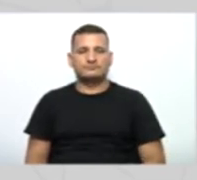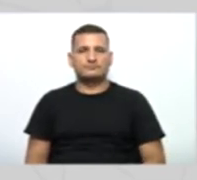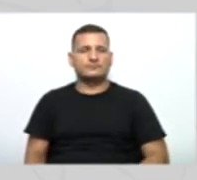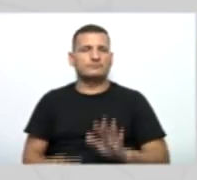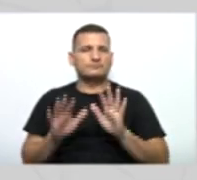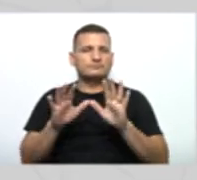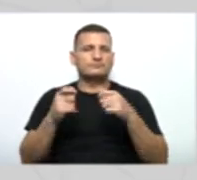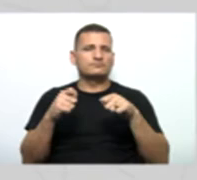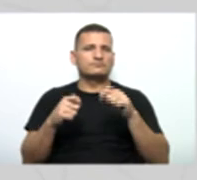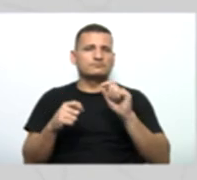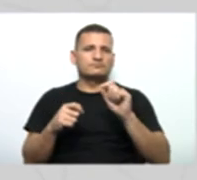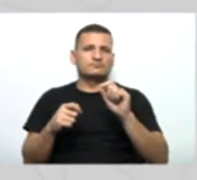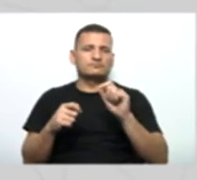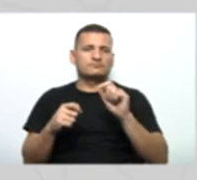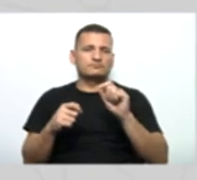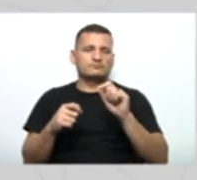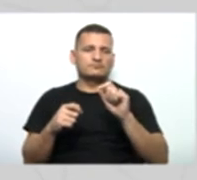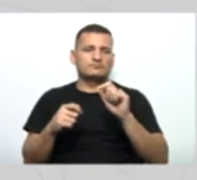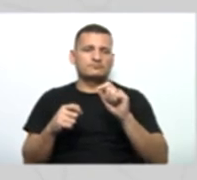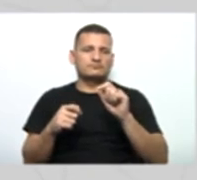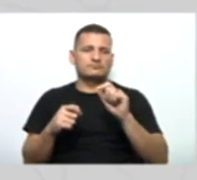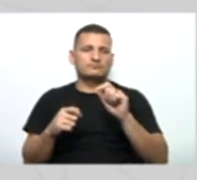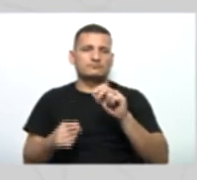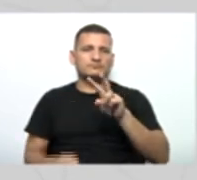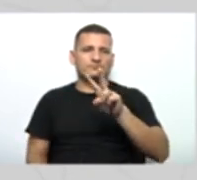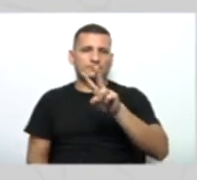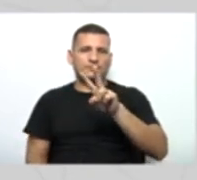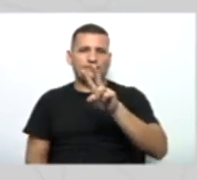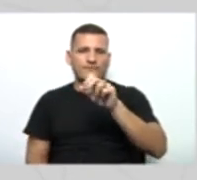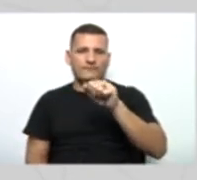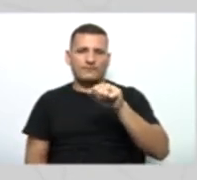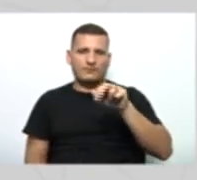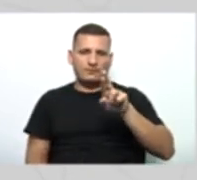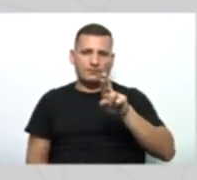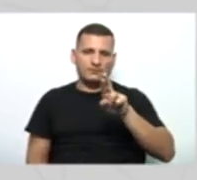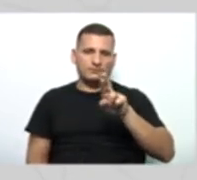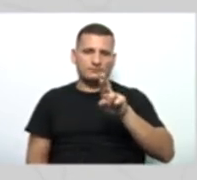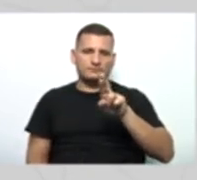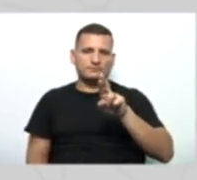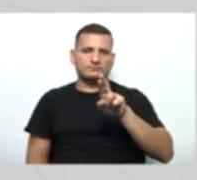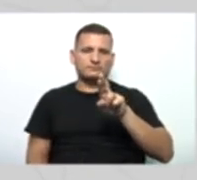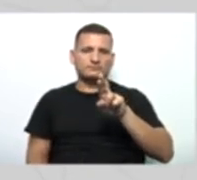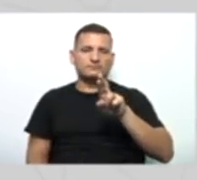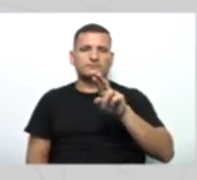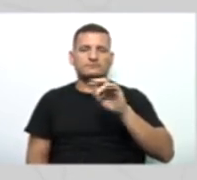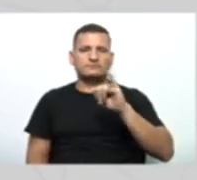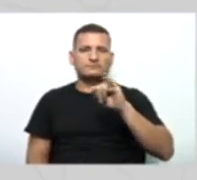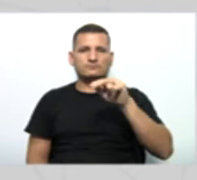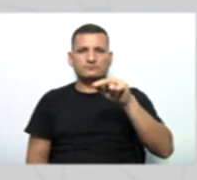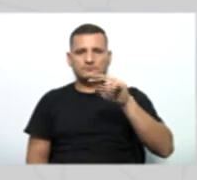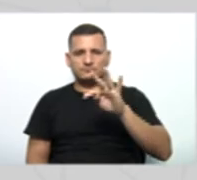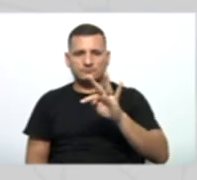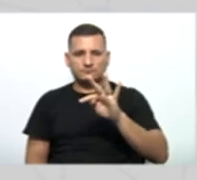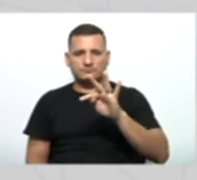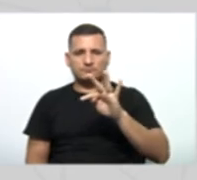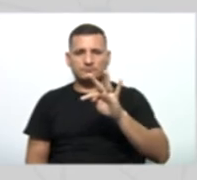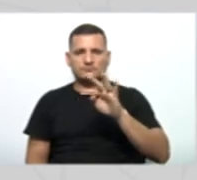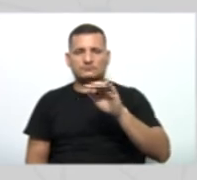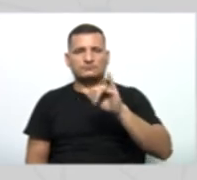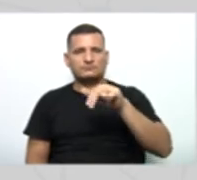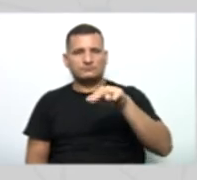preciso ler um valor do usuário. Para eu ler um dado de entrada do usuário, eu uso o comando input. Lembram do